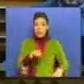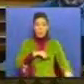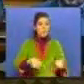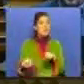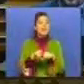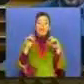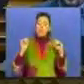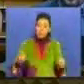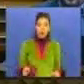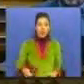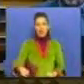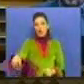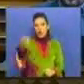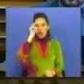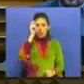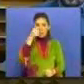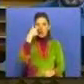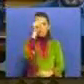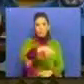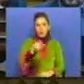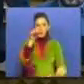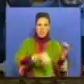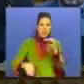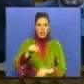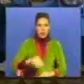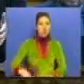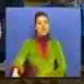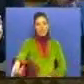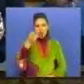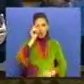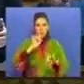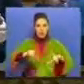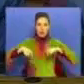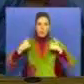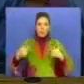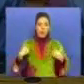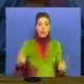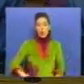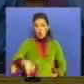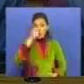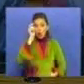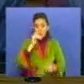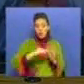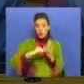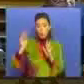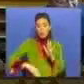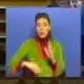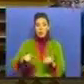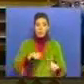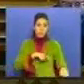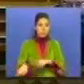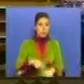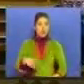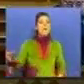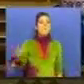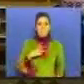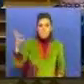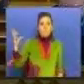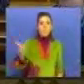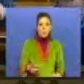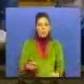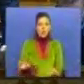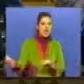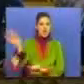política, que é o respeito pelos eleitores, o respeito por si próprio, o respeito pelo contrato político. Portugueses